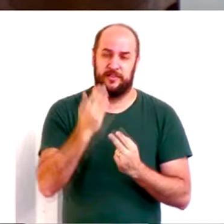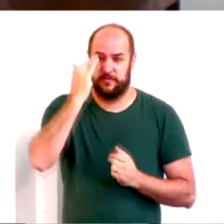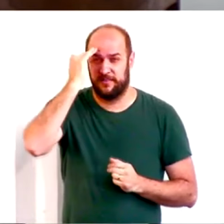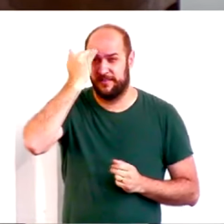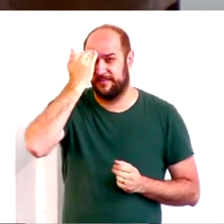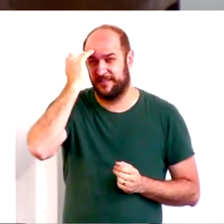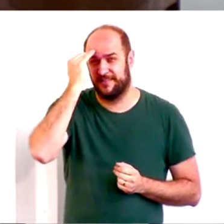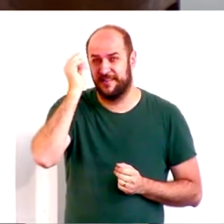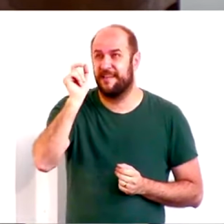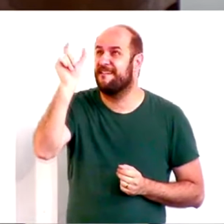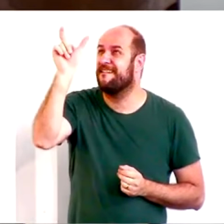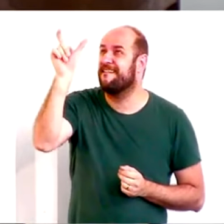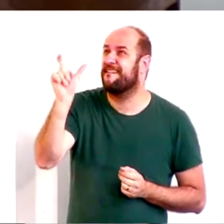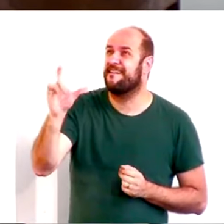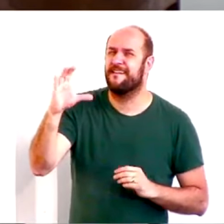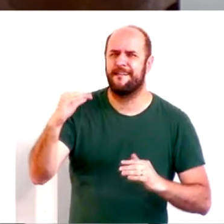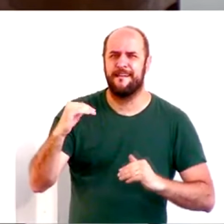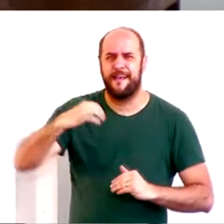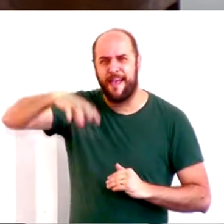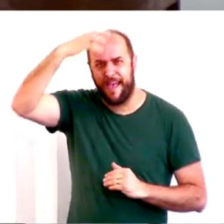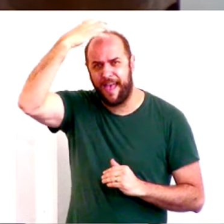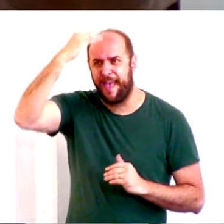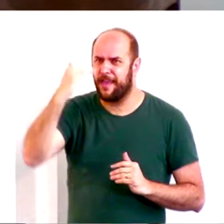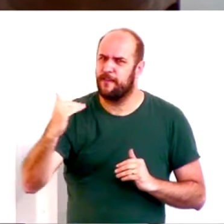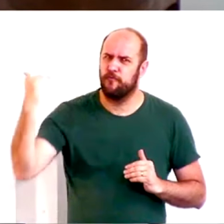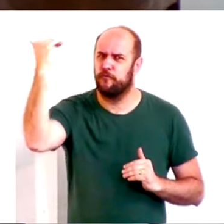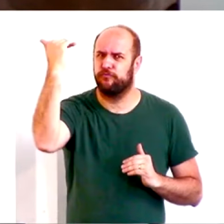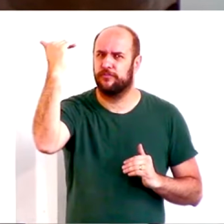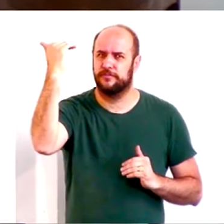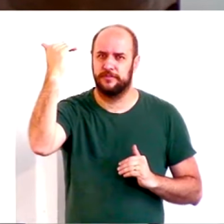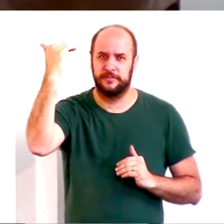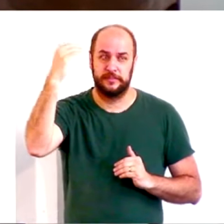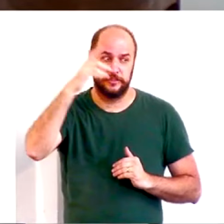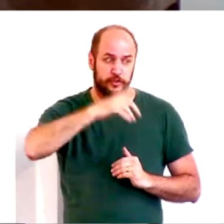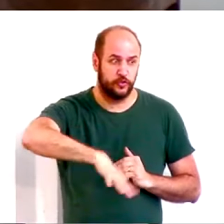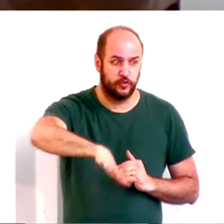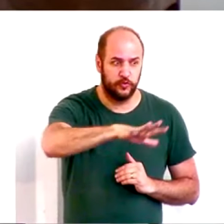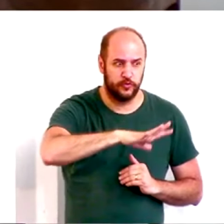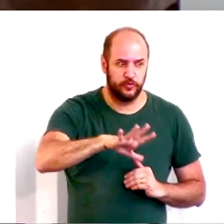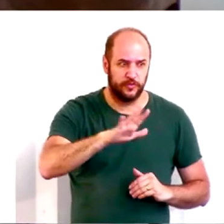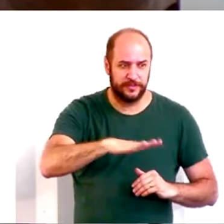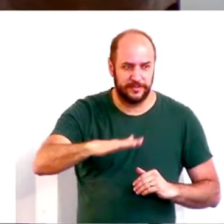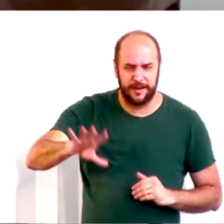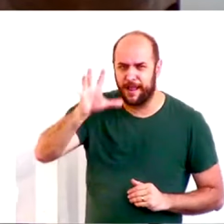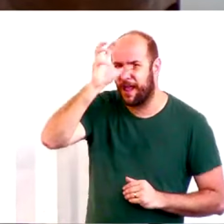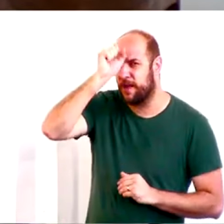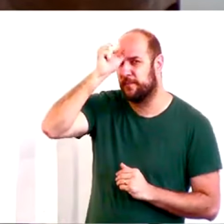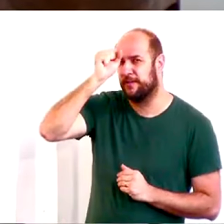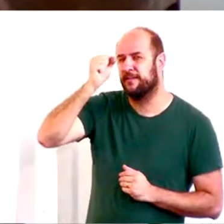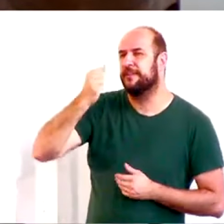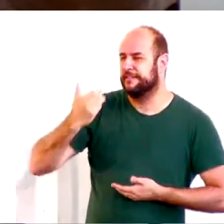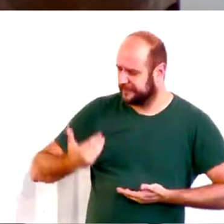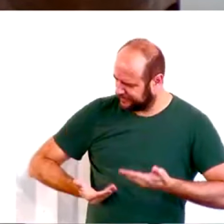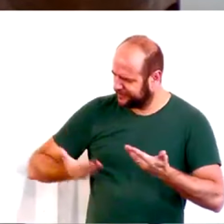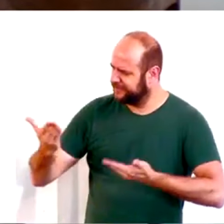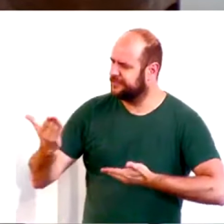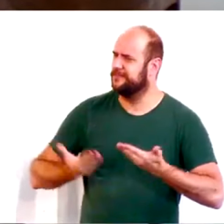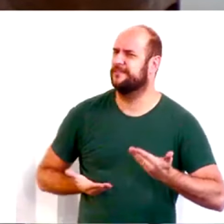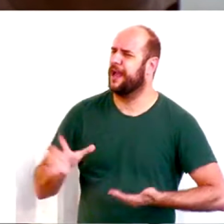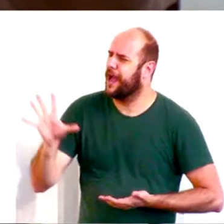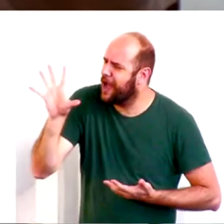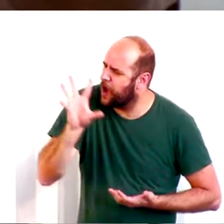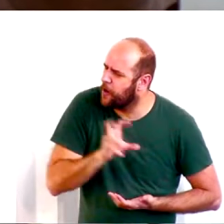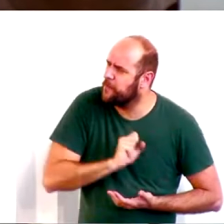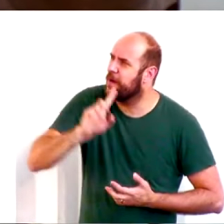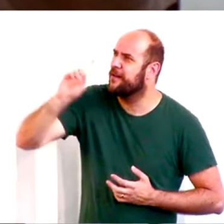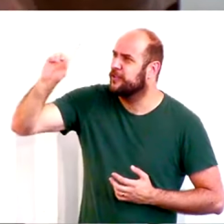o rei dos reis então Elas serão Eles serão súditos do Rei Amarão os desígnios